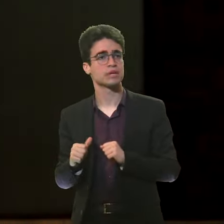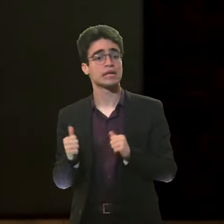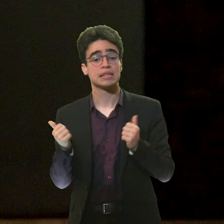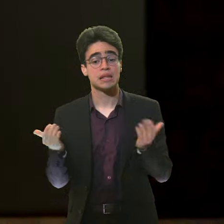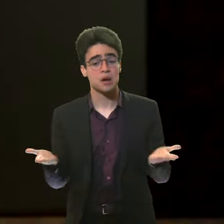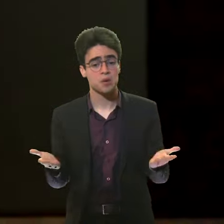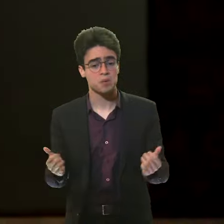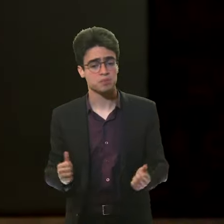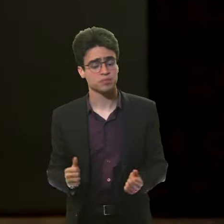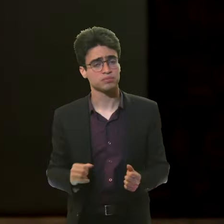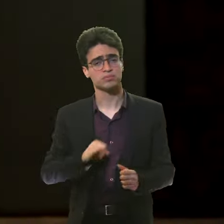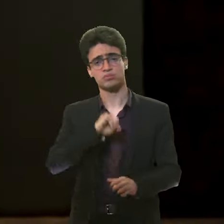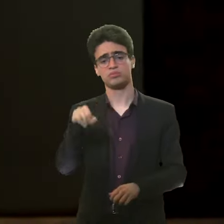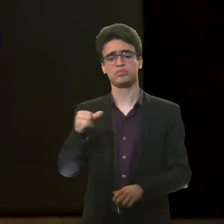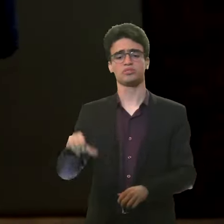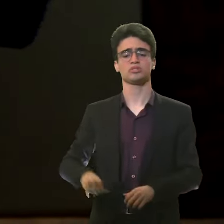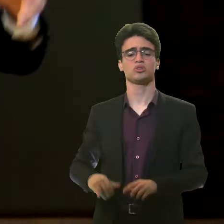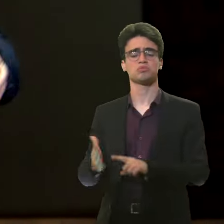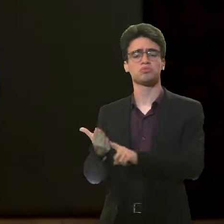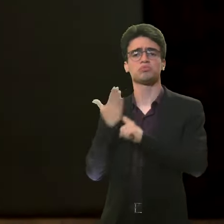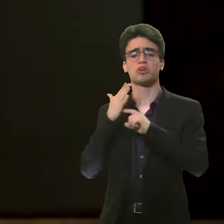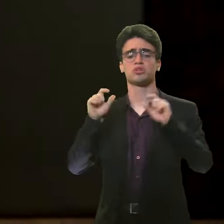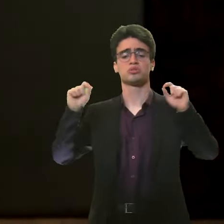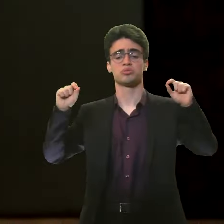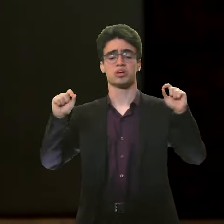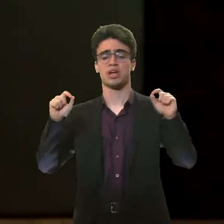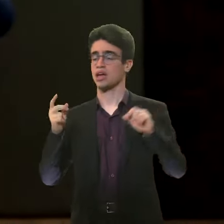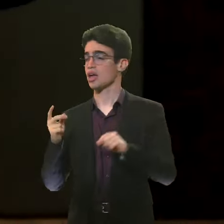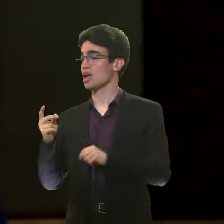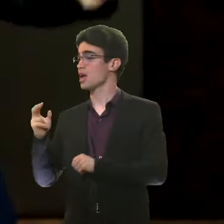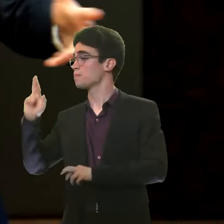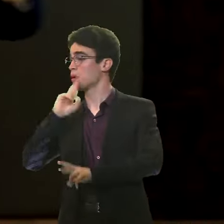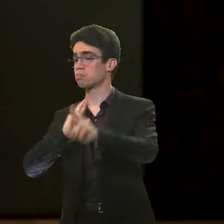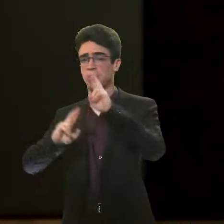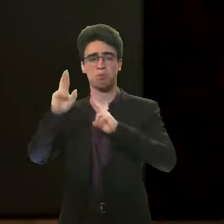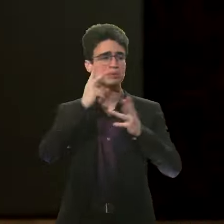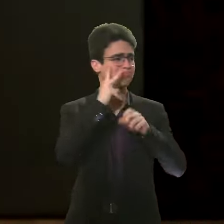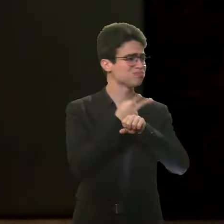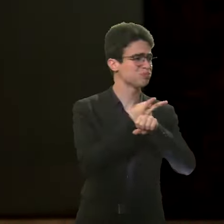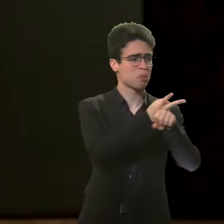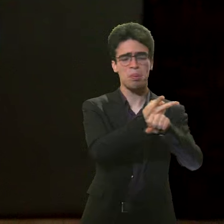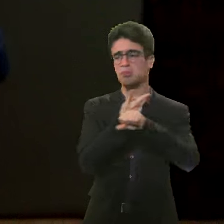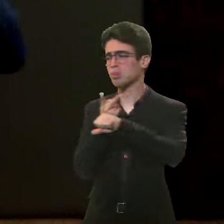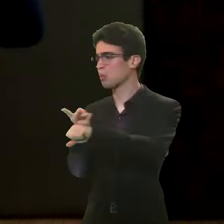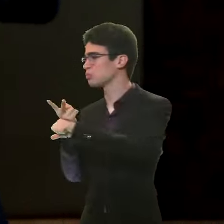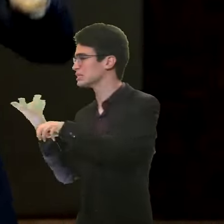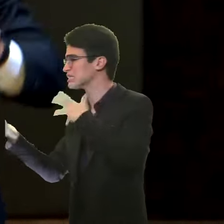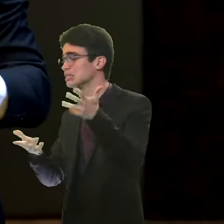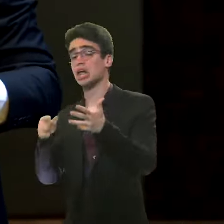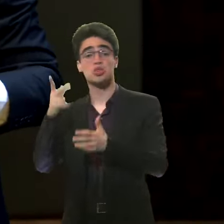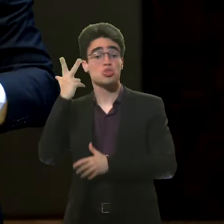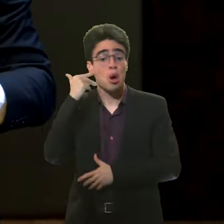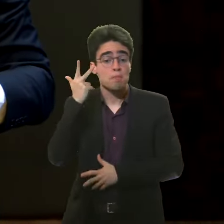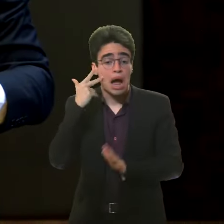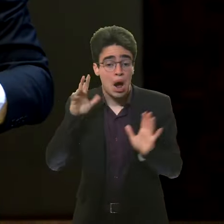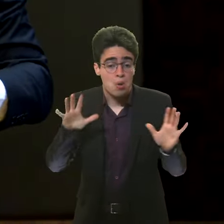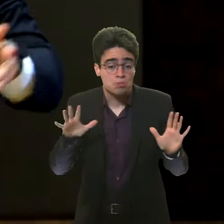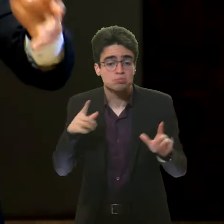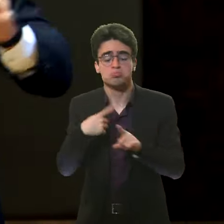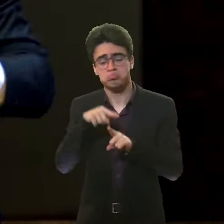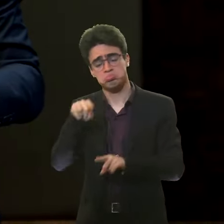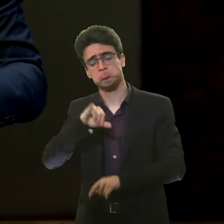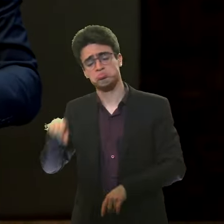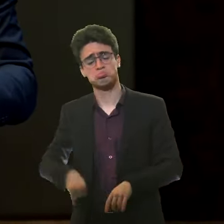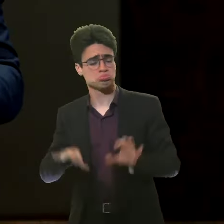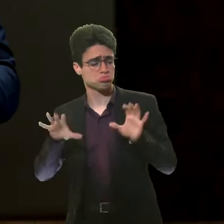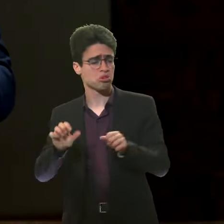Sabe, Jó nos mostra que é normal a gente buscar resposta, ficar questionando por que isso está acontecendo na nossa vida, porque Jó fez isso. Já aconteceu